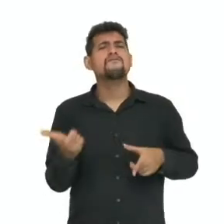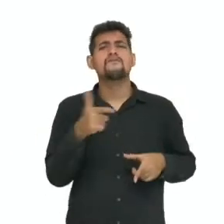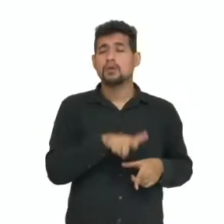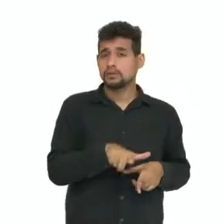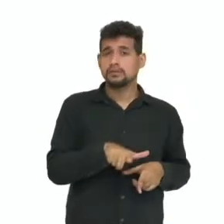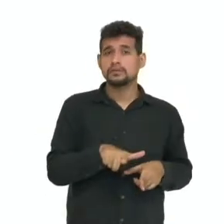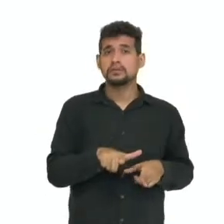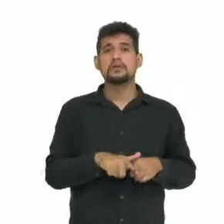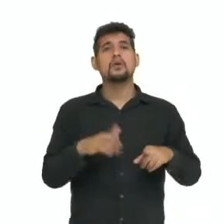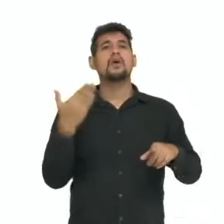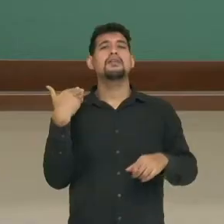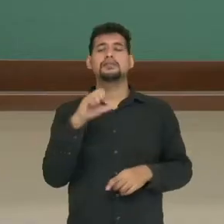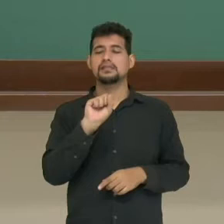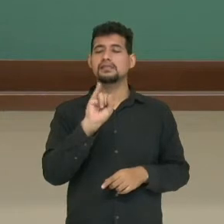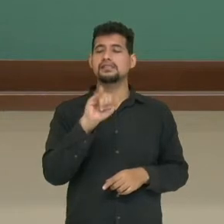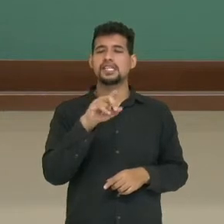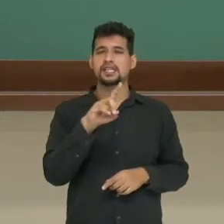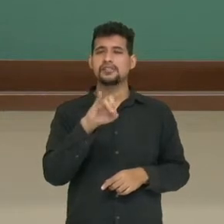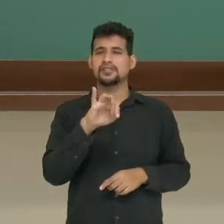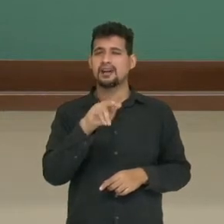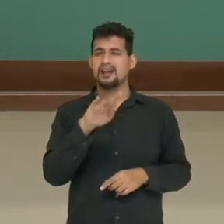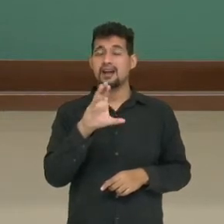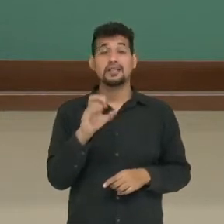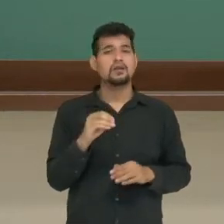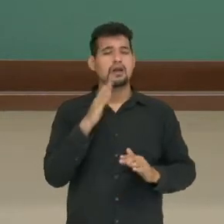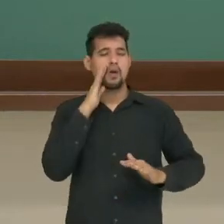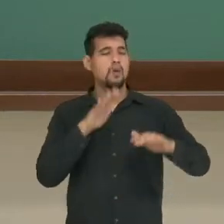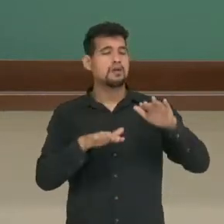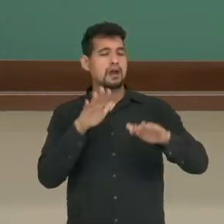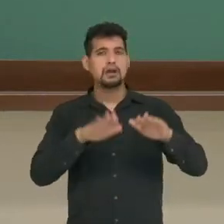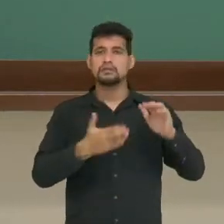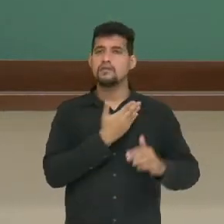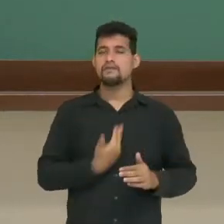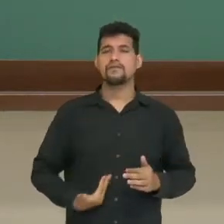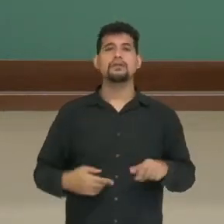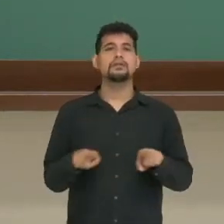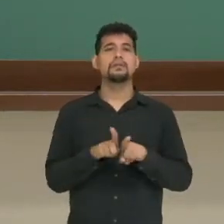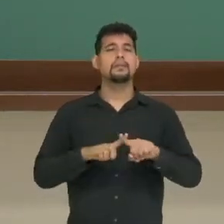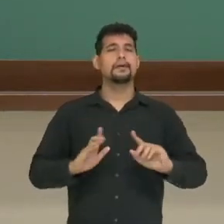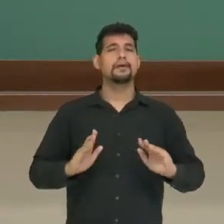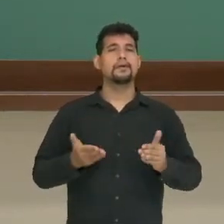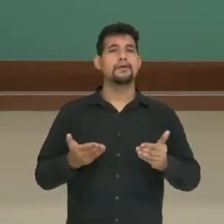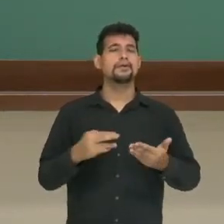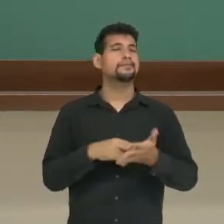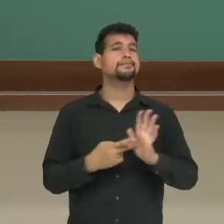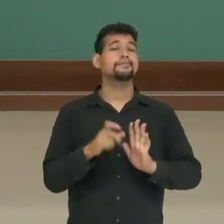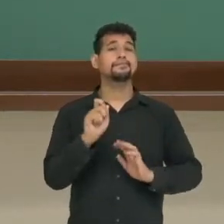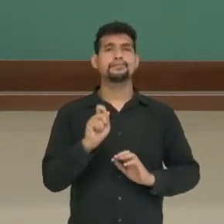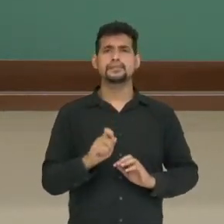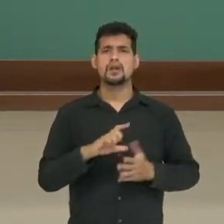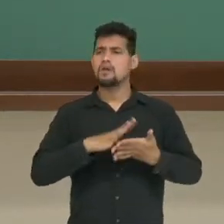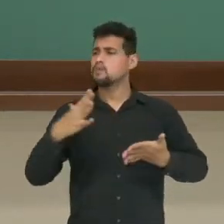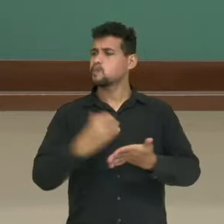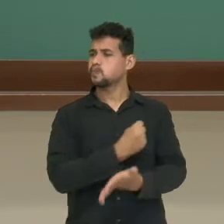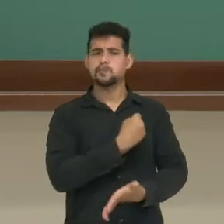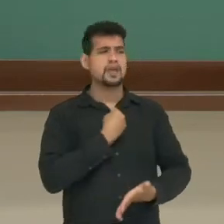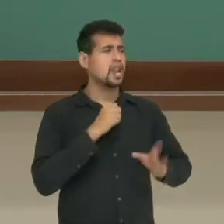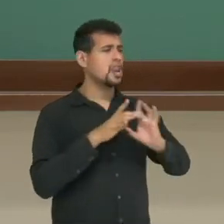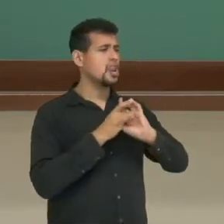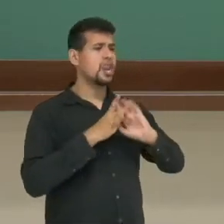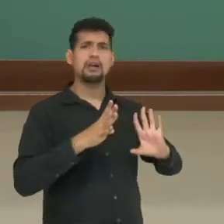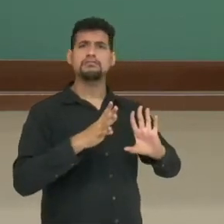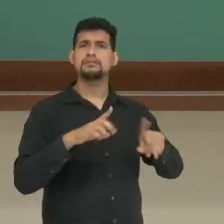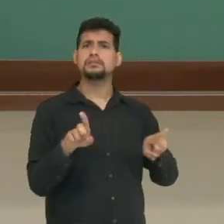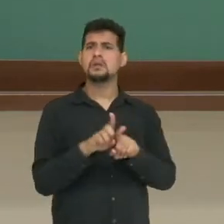Os sindicatos, que antes eram muito controlados pelo governo, agora os sindicatos passaram a conquistar sua própria liberdade